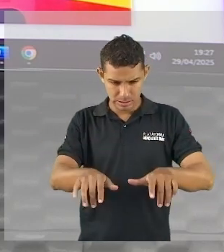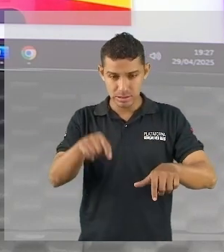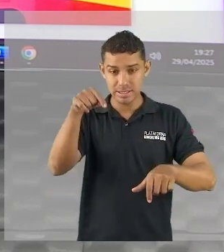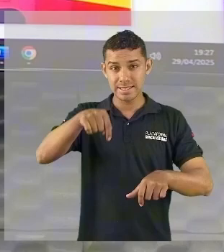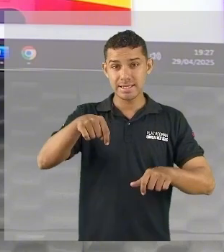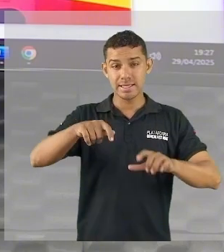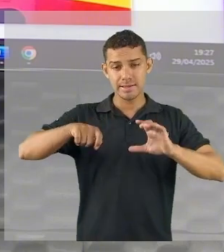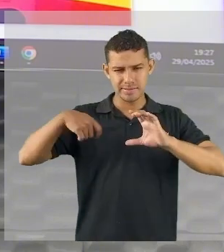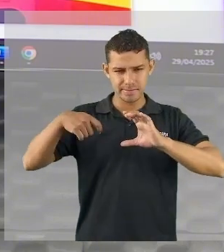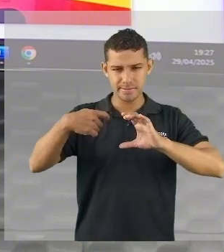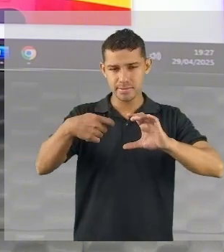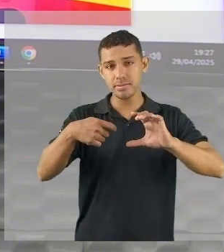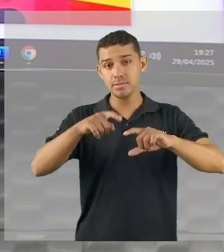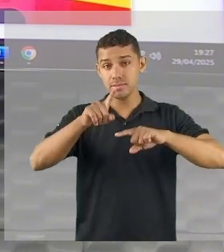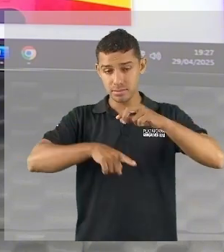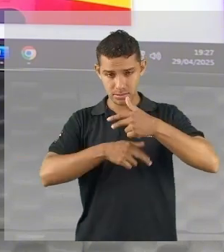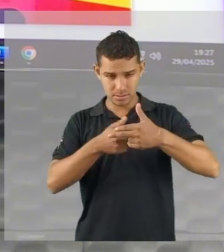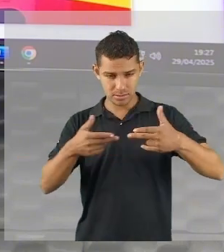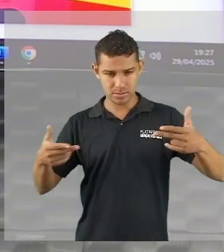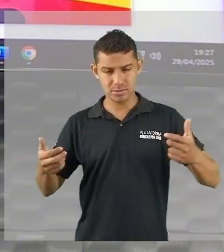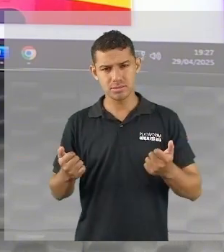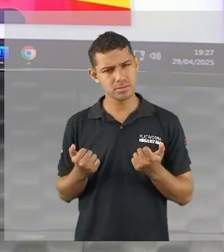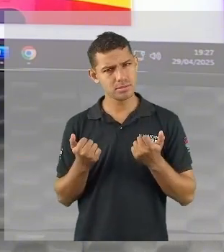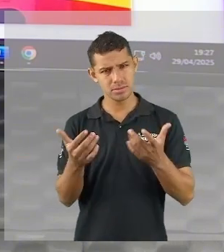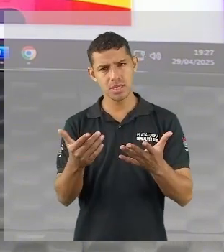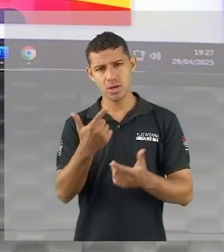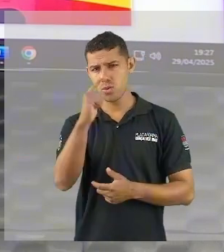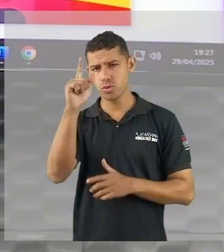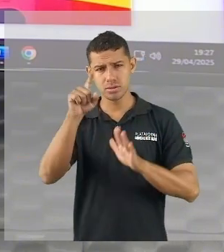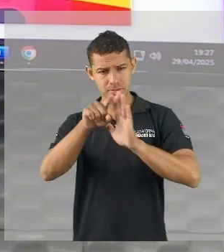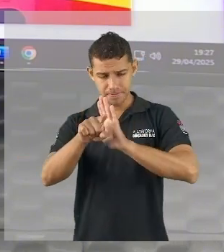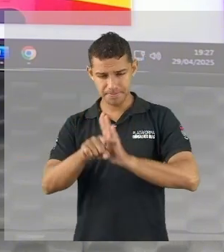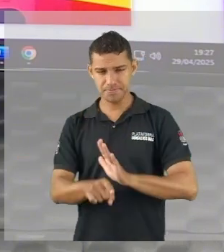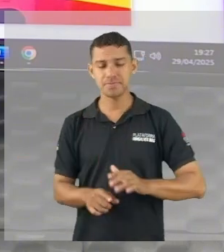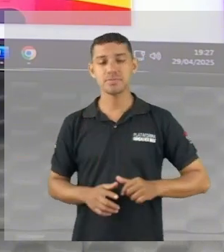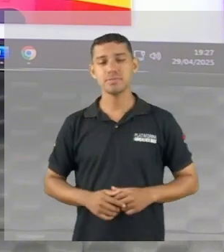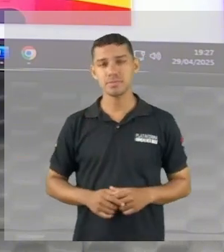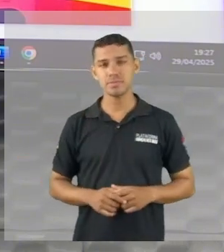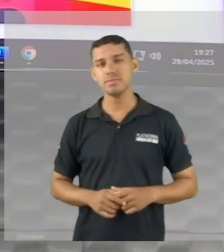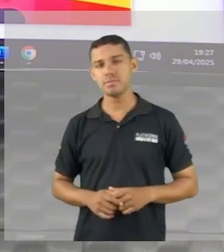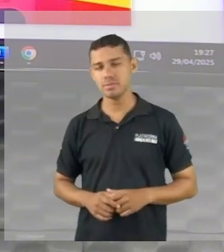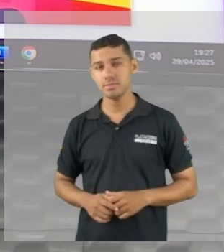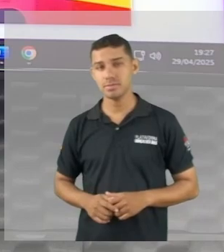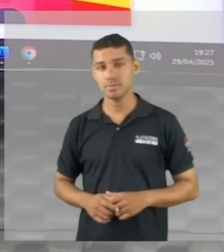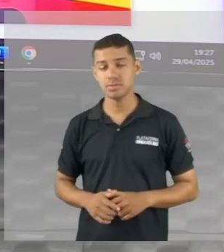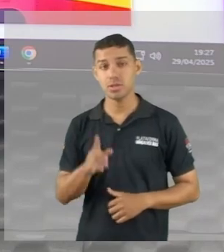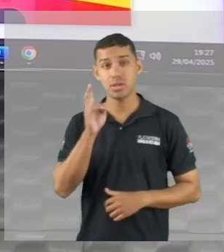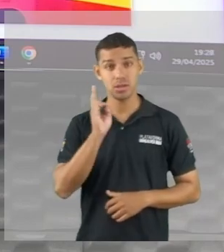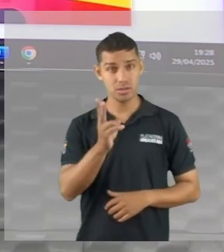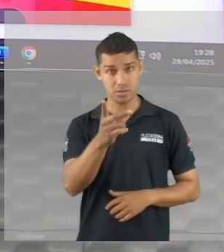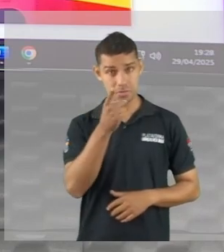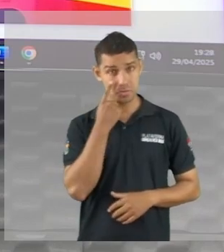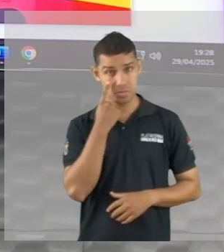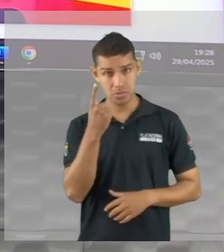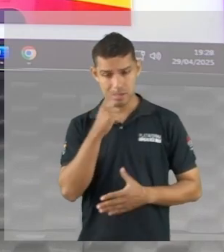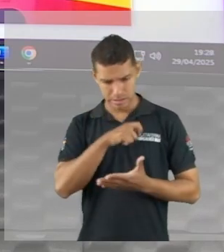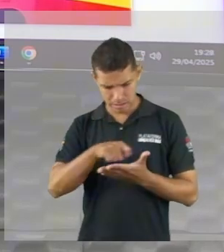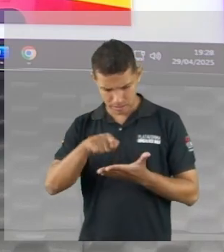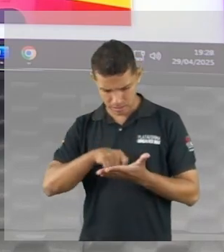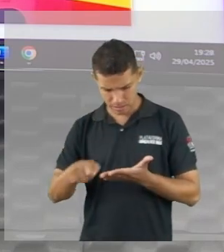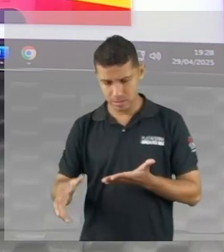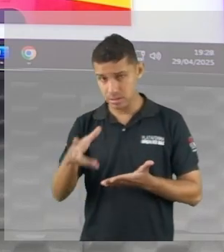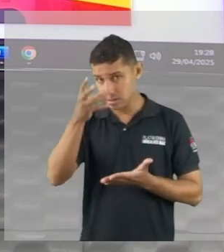tem materiais que vão trazer outras questões. Não esqueça de sempre estar